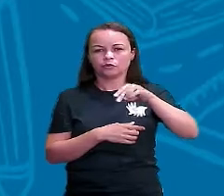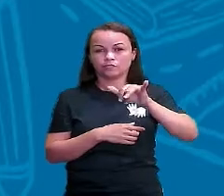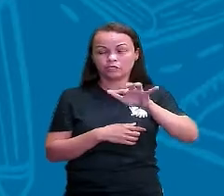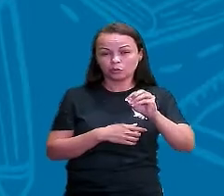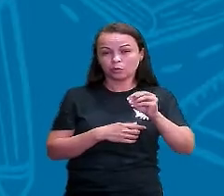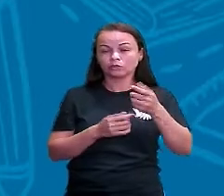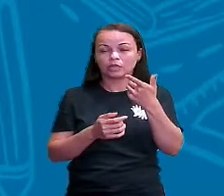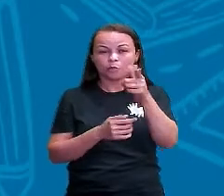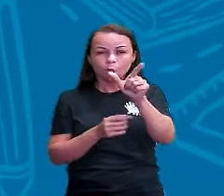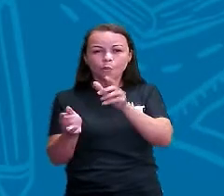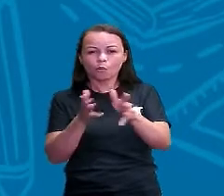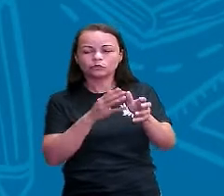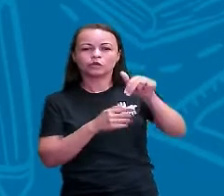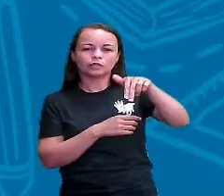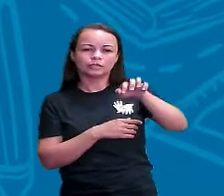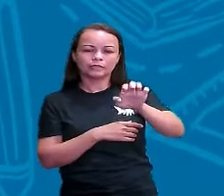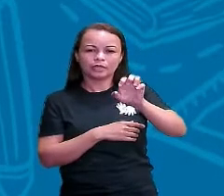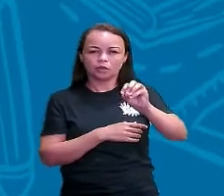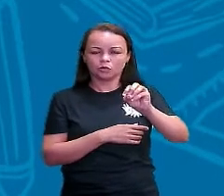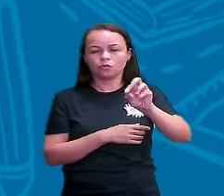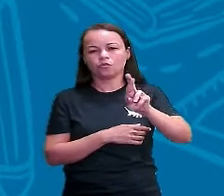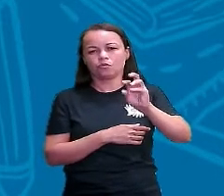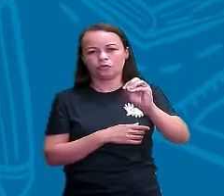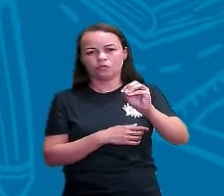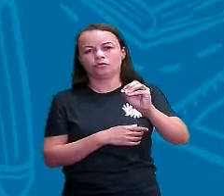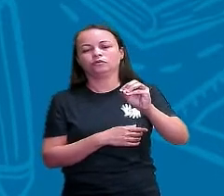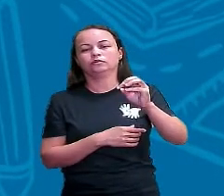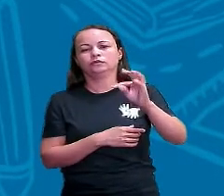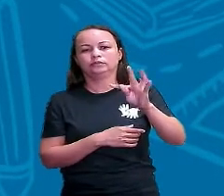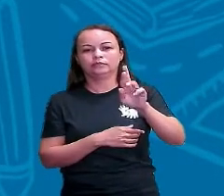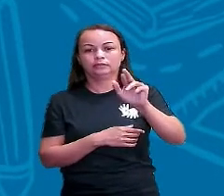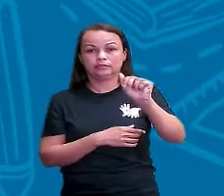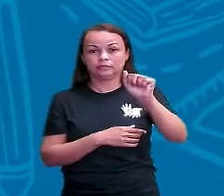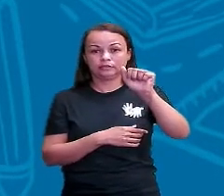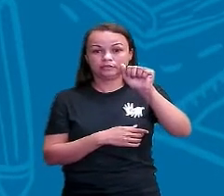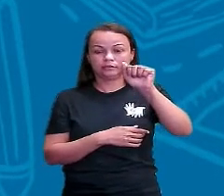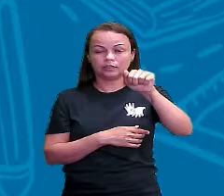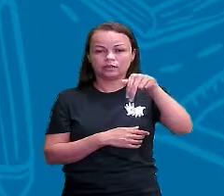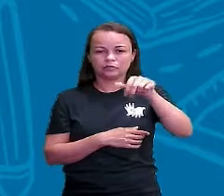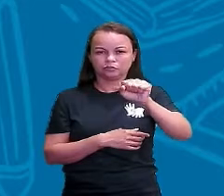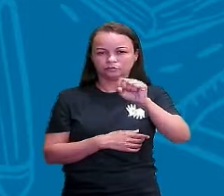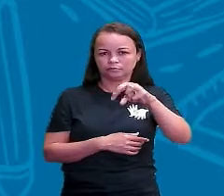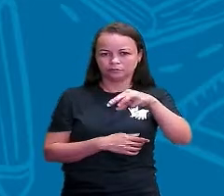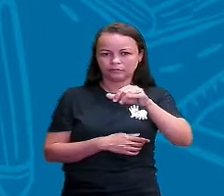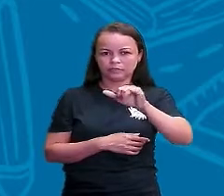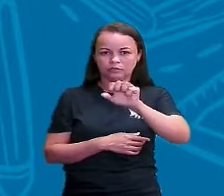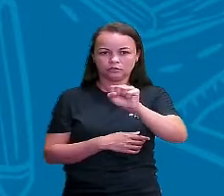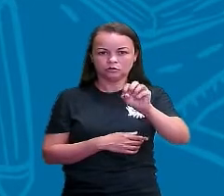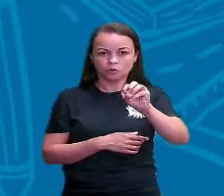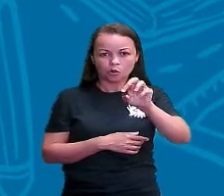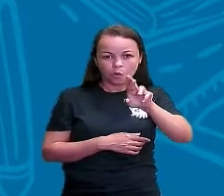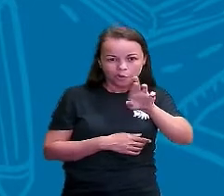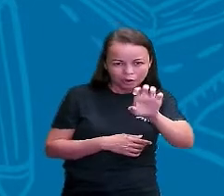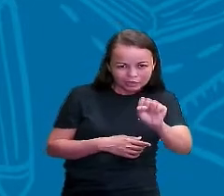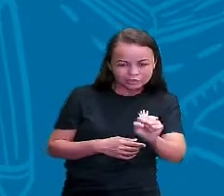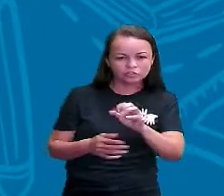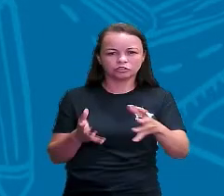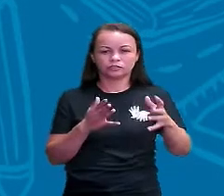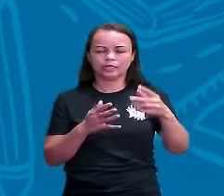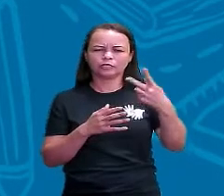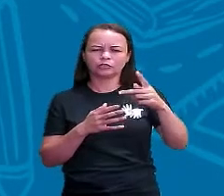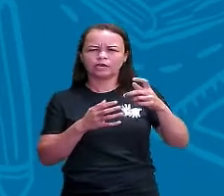neurotransmissores. Guarda também esse nome, neurotransmissores. Então os neurotransmissores têm a ver com essa relação com o